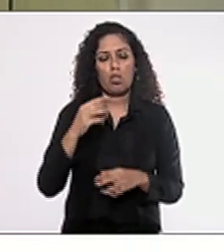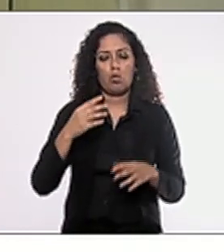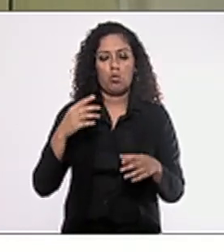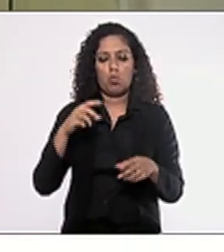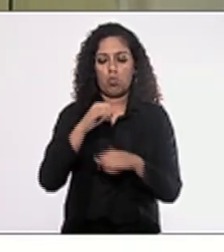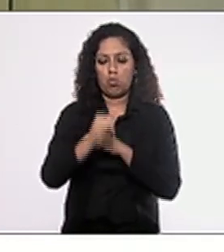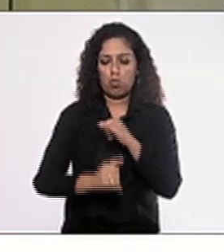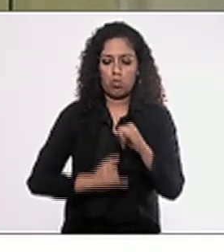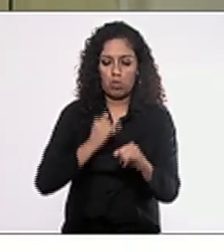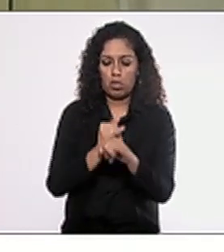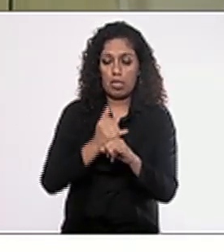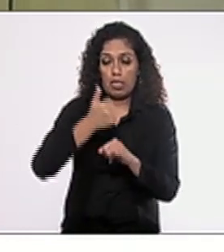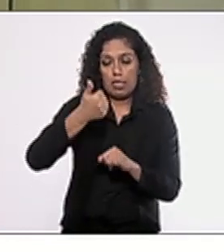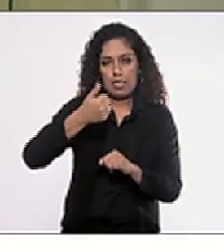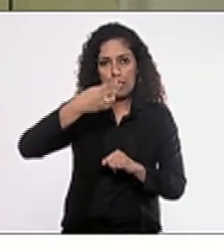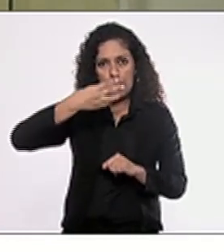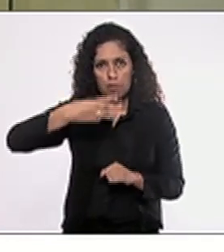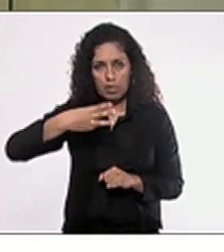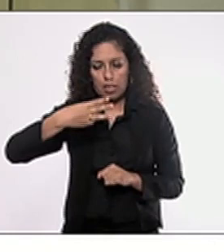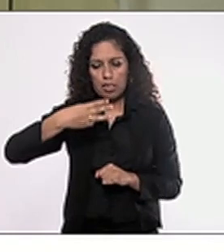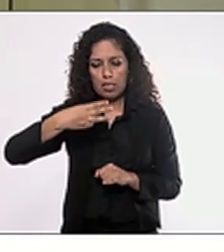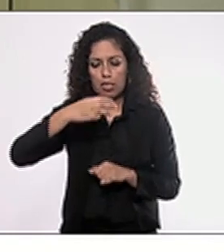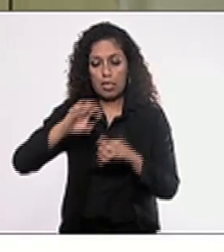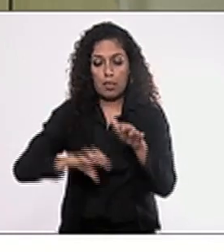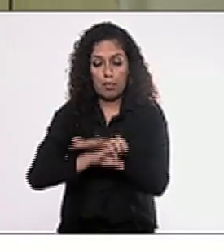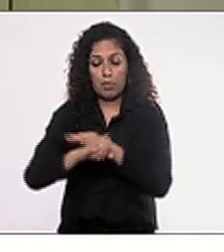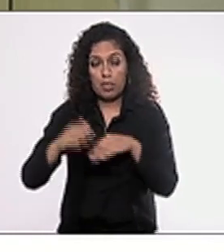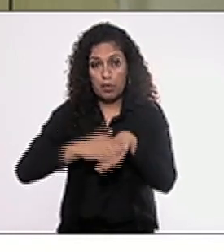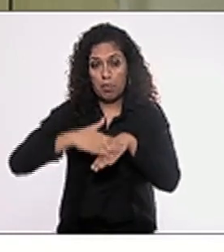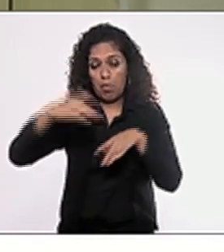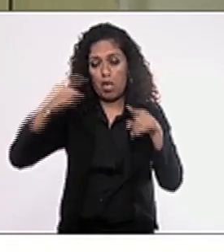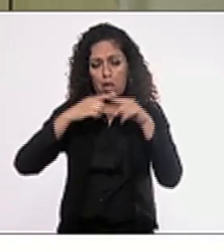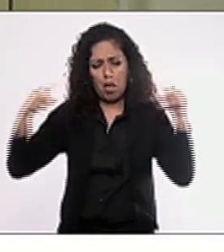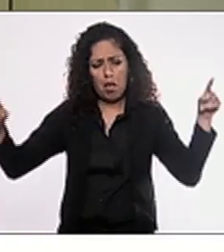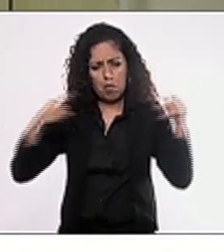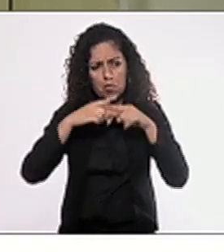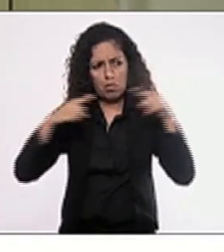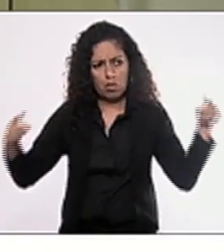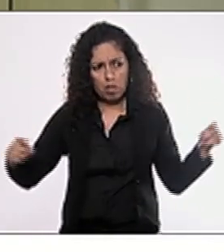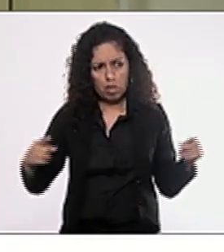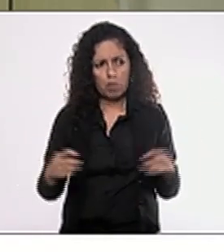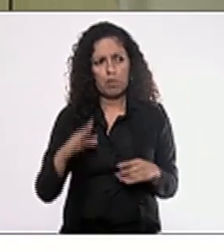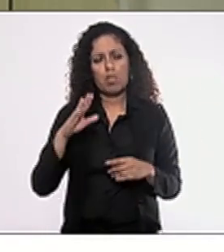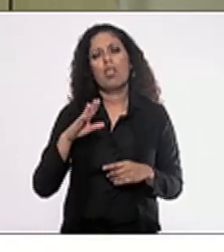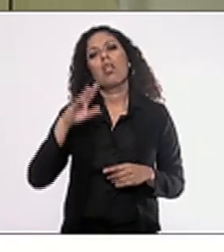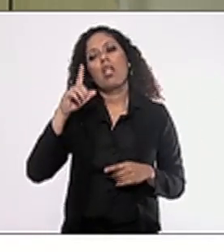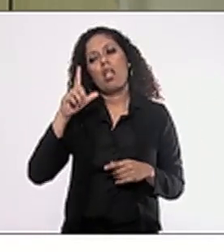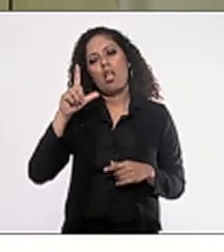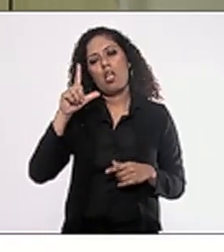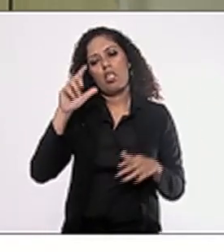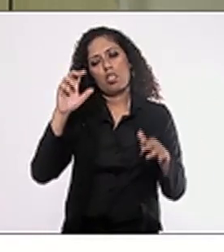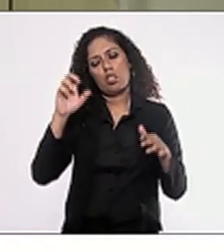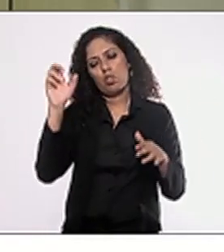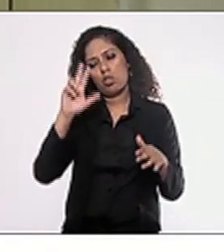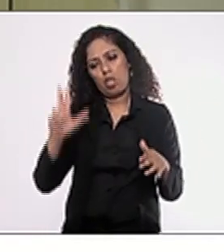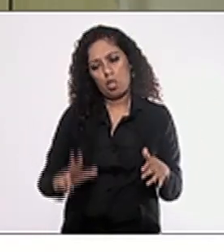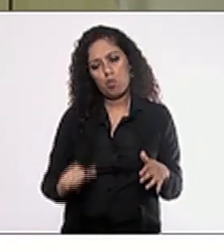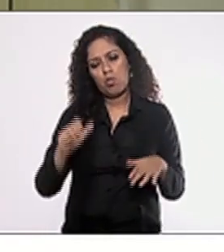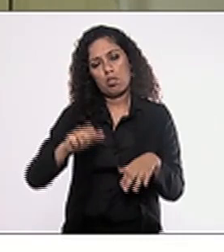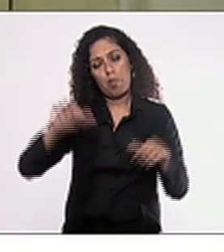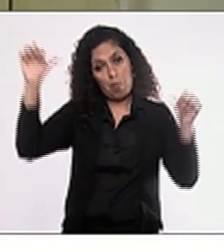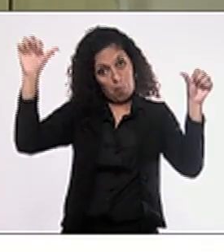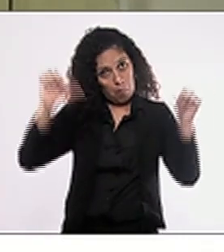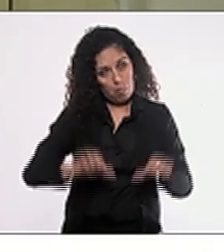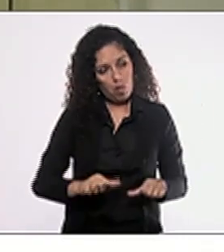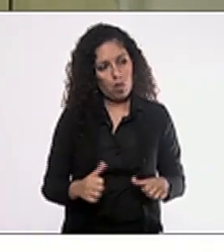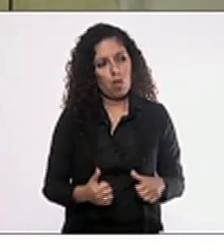de Justiça, é a 13ª empresa mais demandada do Rio, não chega aos pés da Light, por exemplo, que já foi objeto de outra CPI. A Light teve só